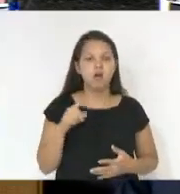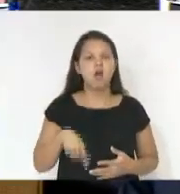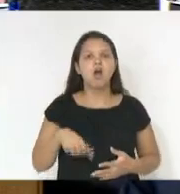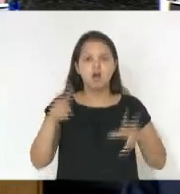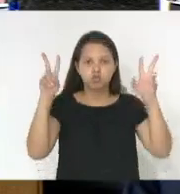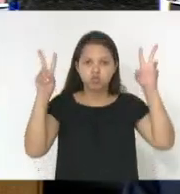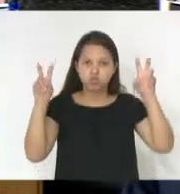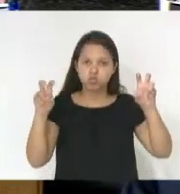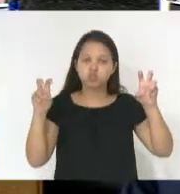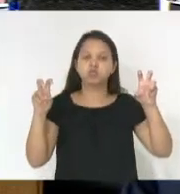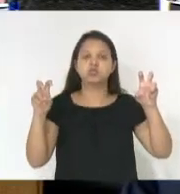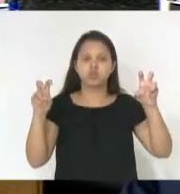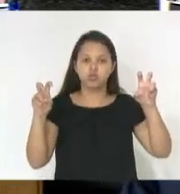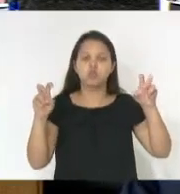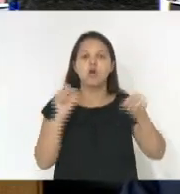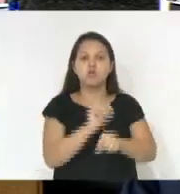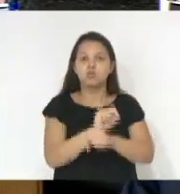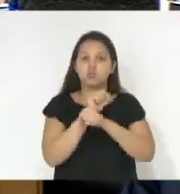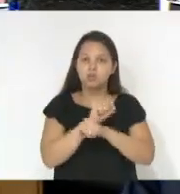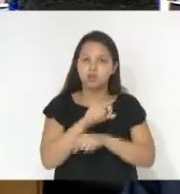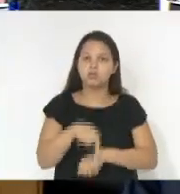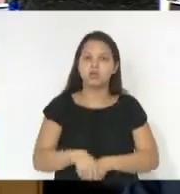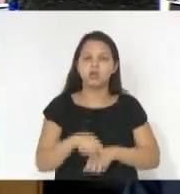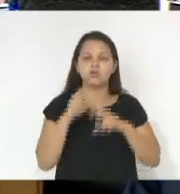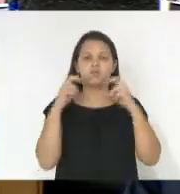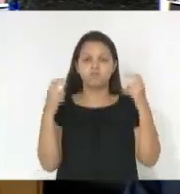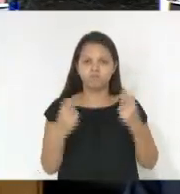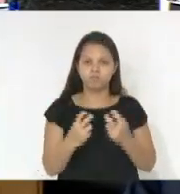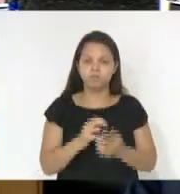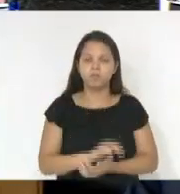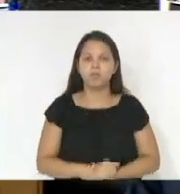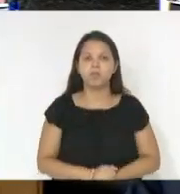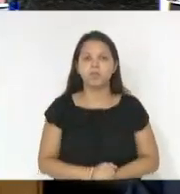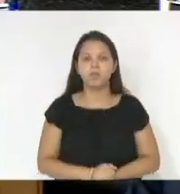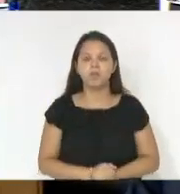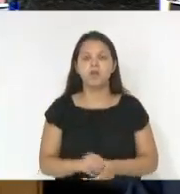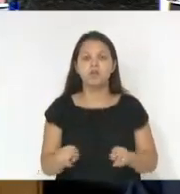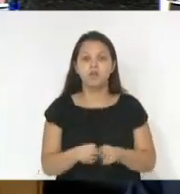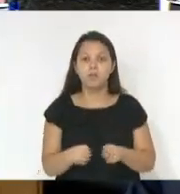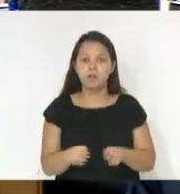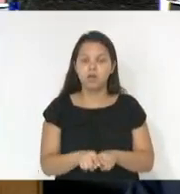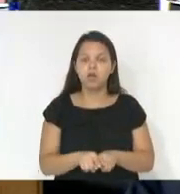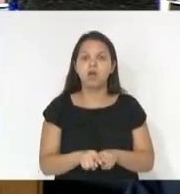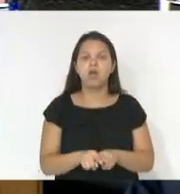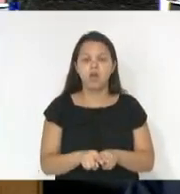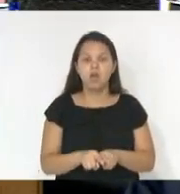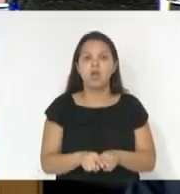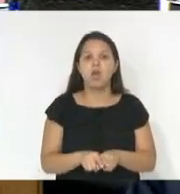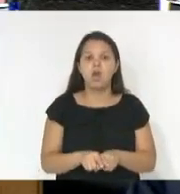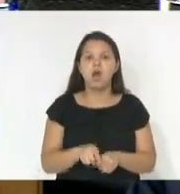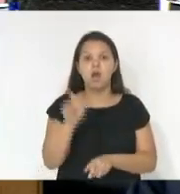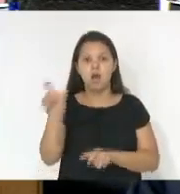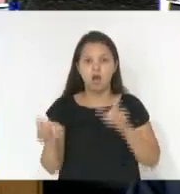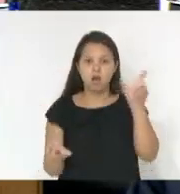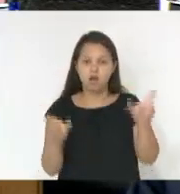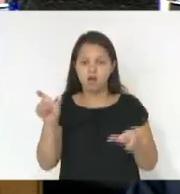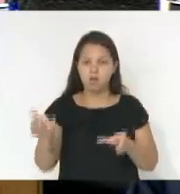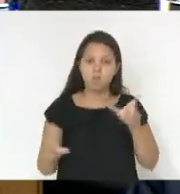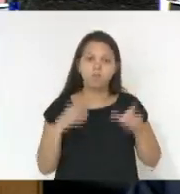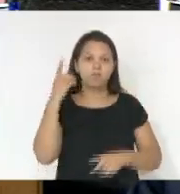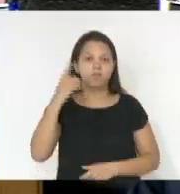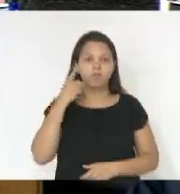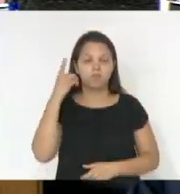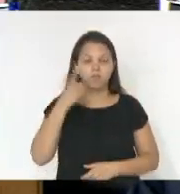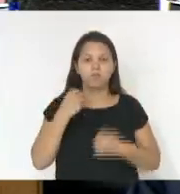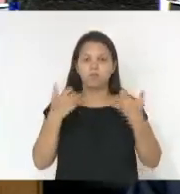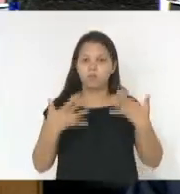a uma suspeição nesta casa, inclusive em relação à postura dos deputados que estiveram aqui pretéritamente, como se